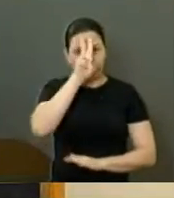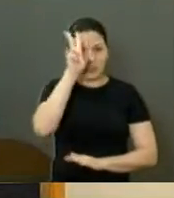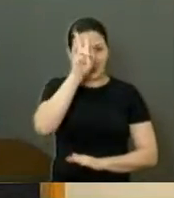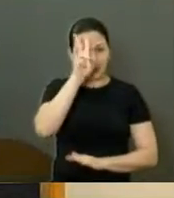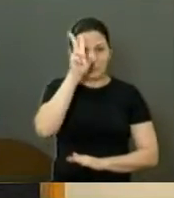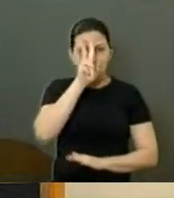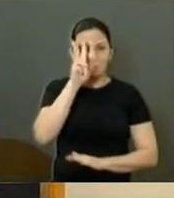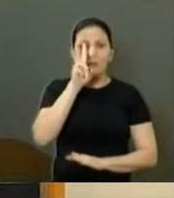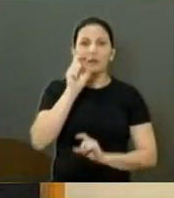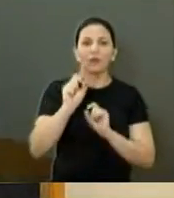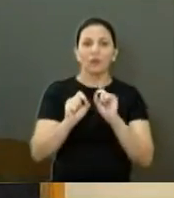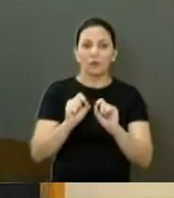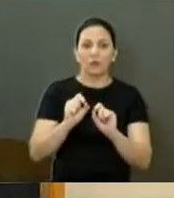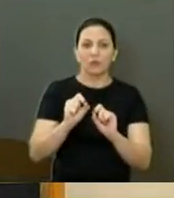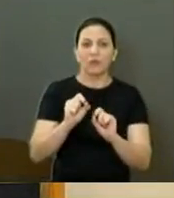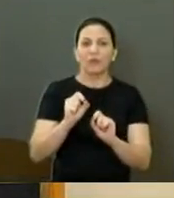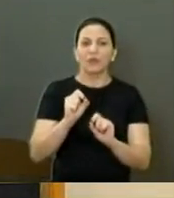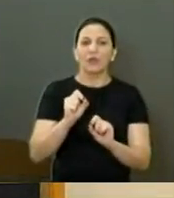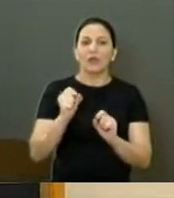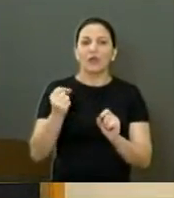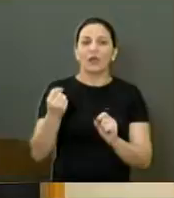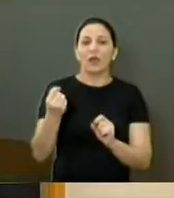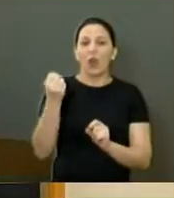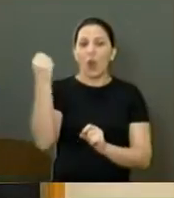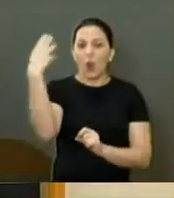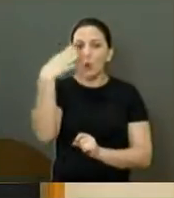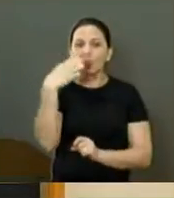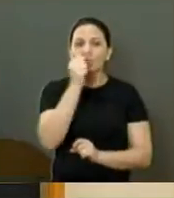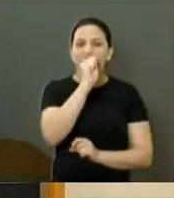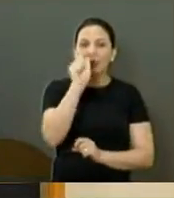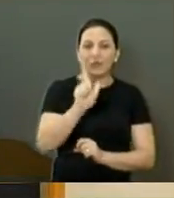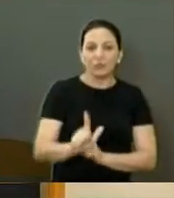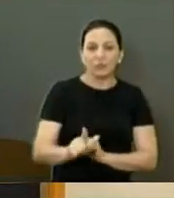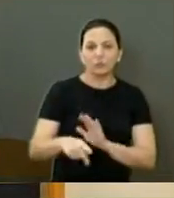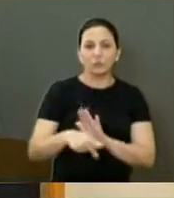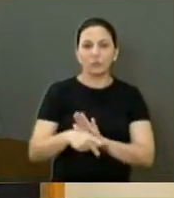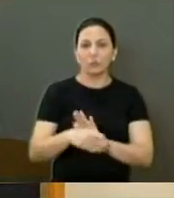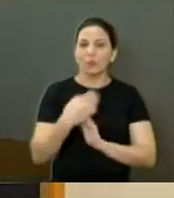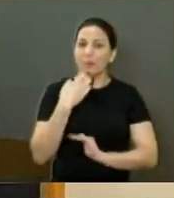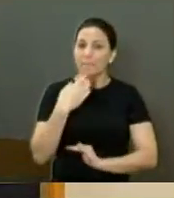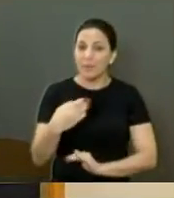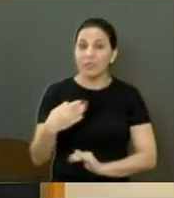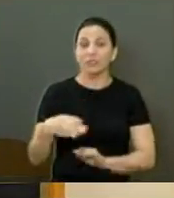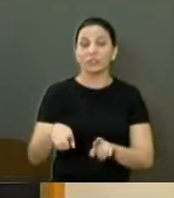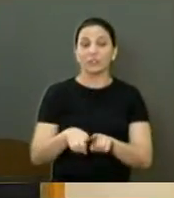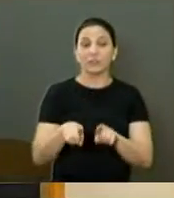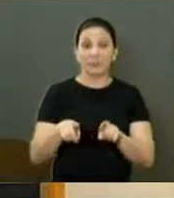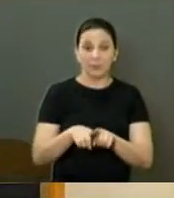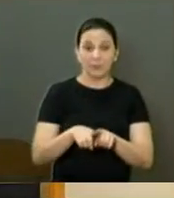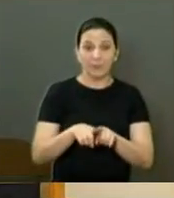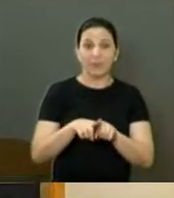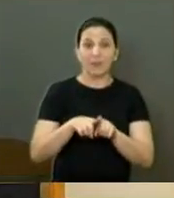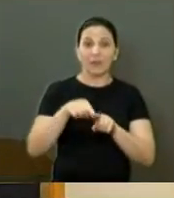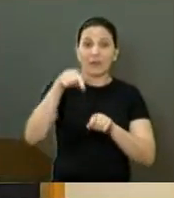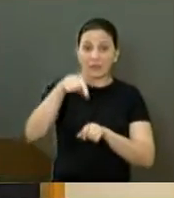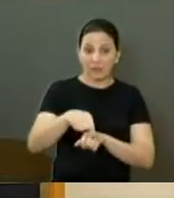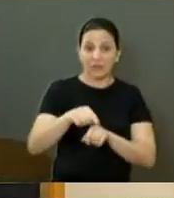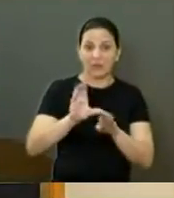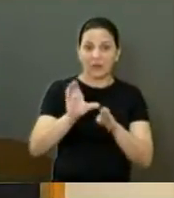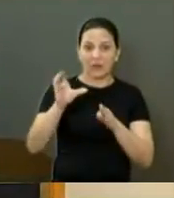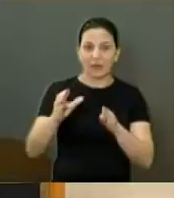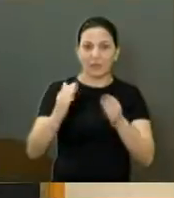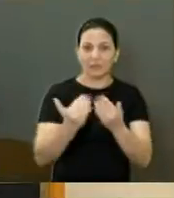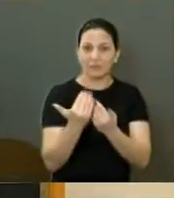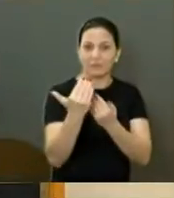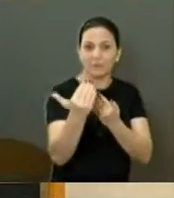a iluminação em azul, motivo pela qual pedimos também a iluminação da fachada do prédio da